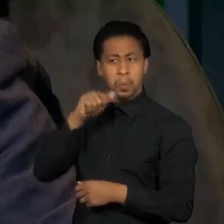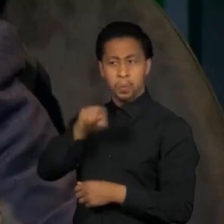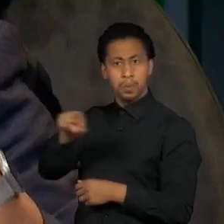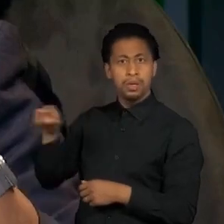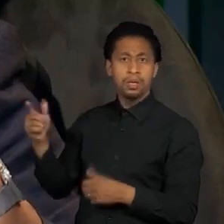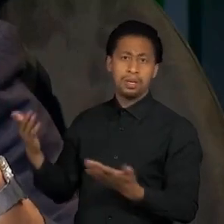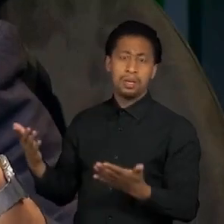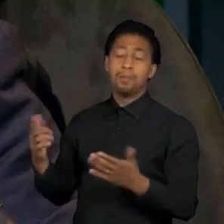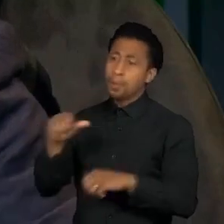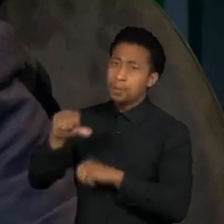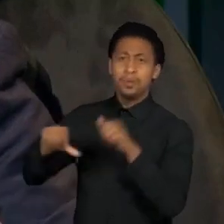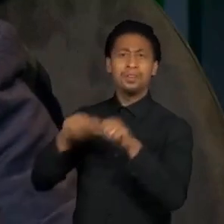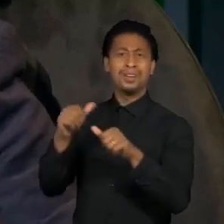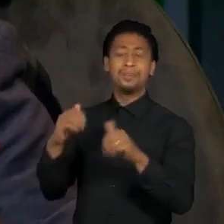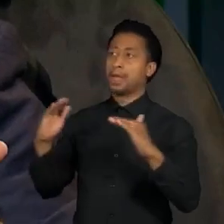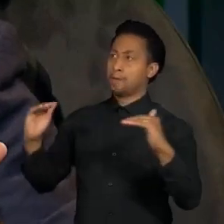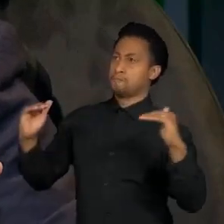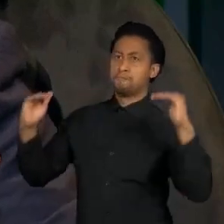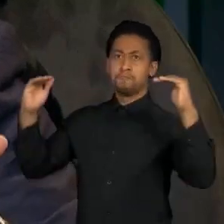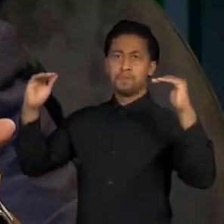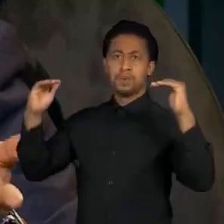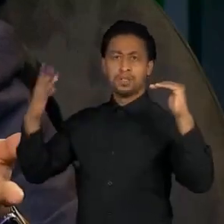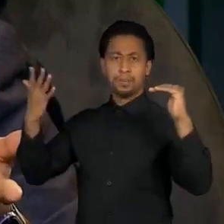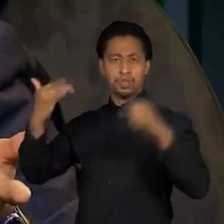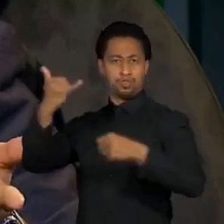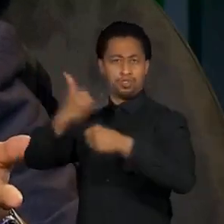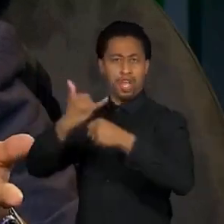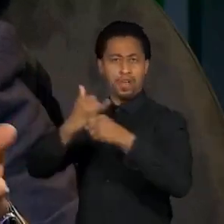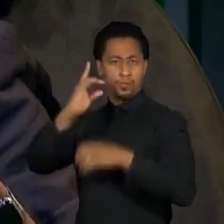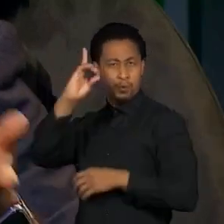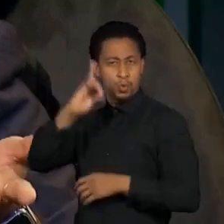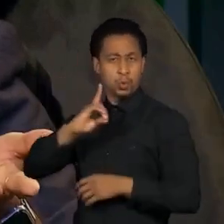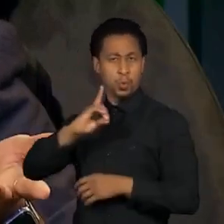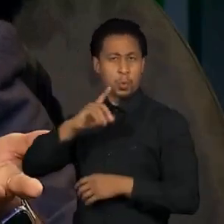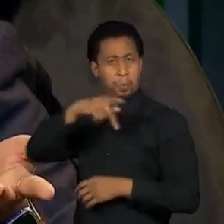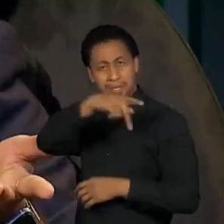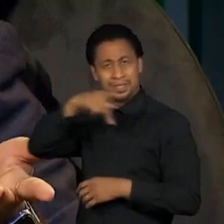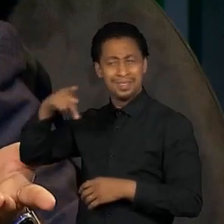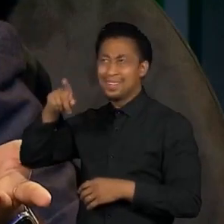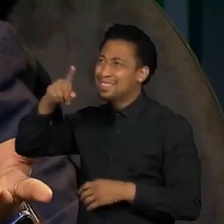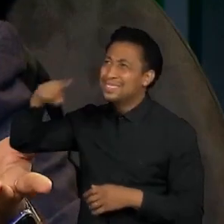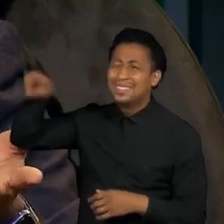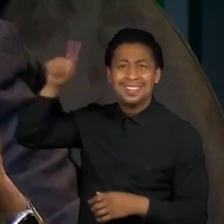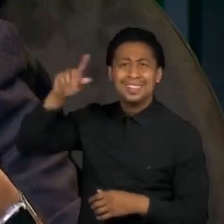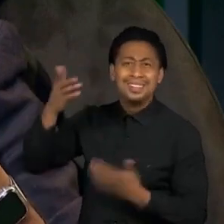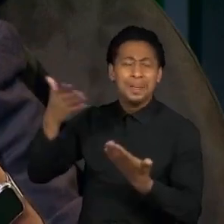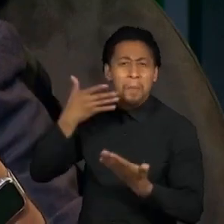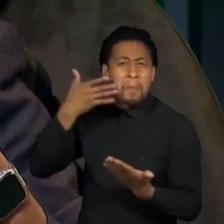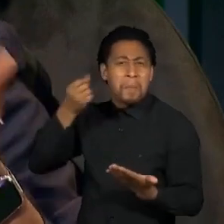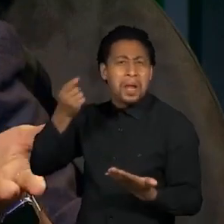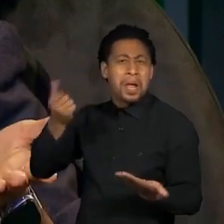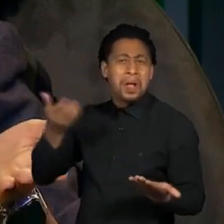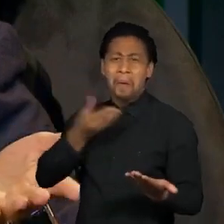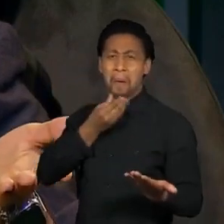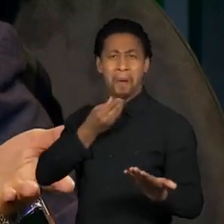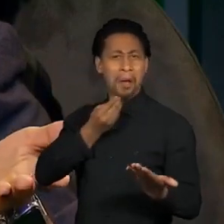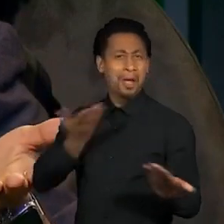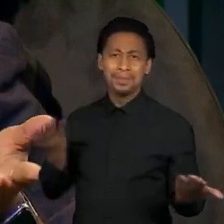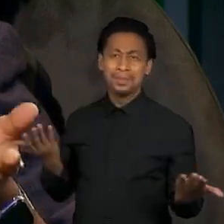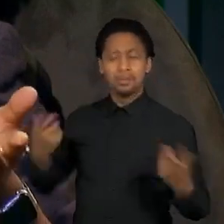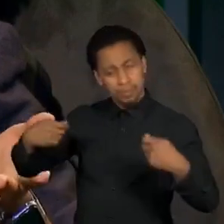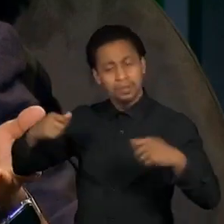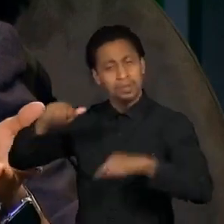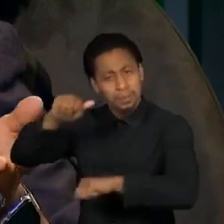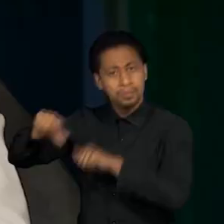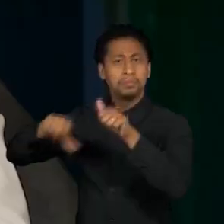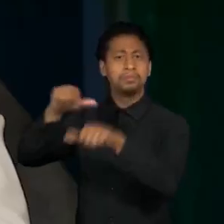que no topo da pirâmide na de decisões a gente não vê esse tipo de ações afirmativas acontecendo Então se nós não temos pessoas